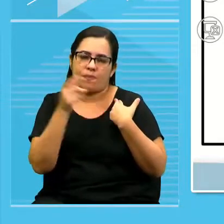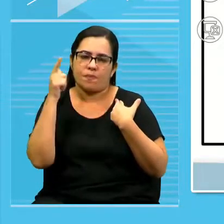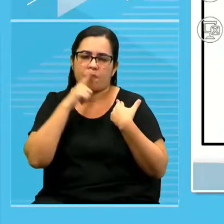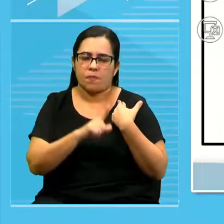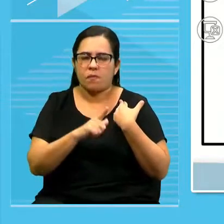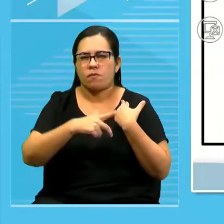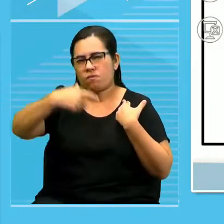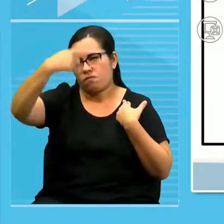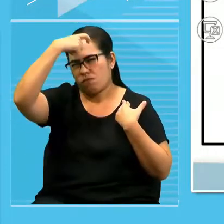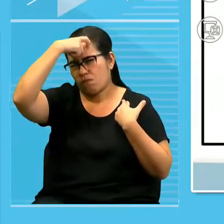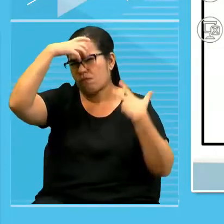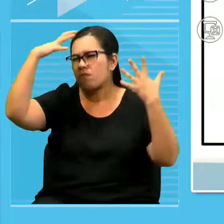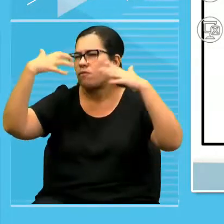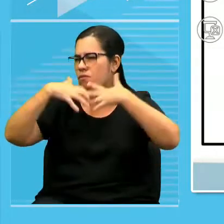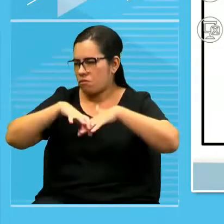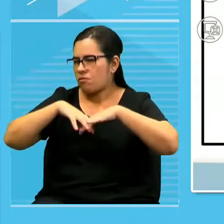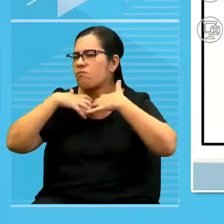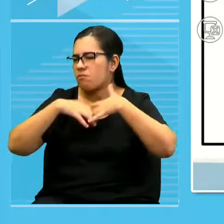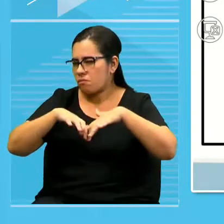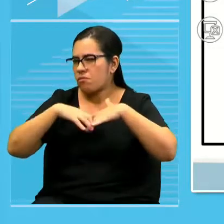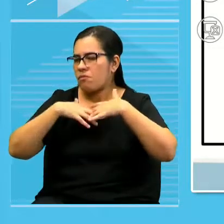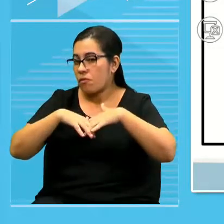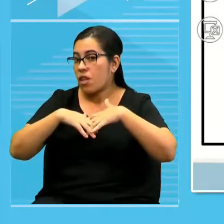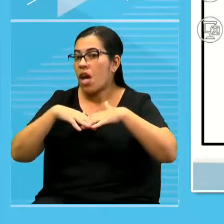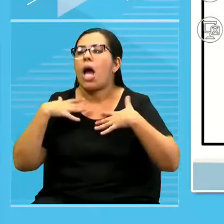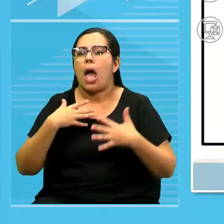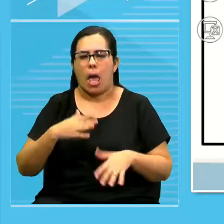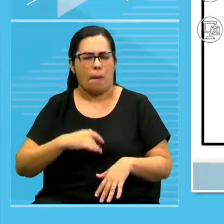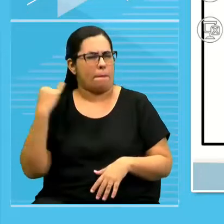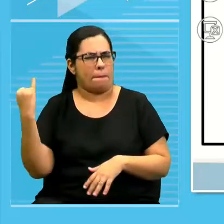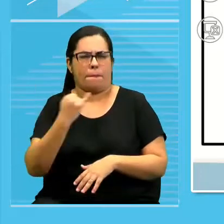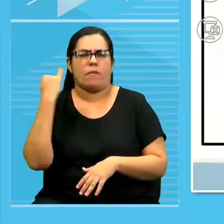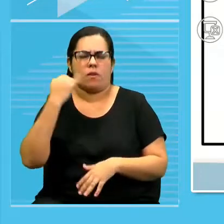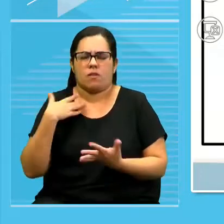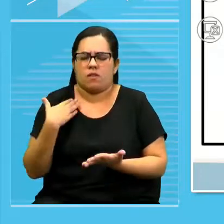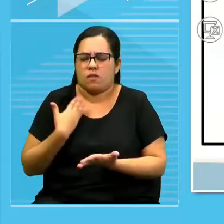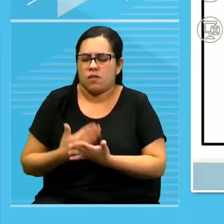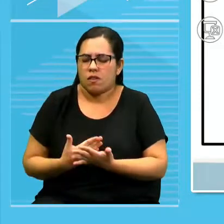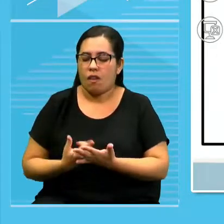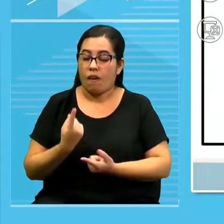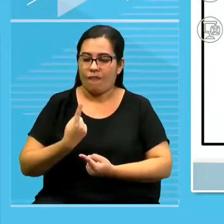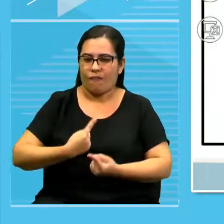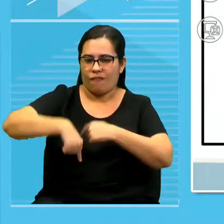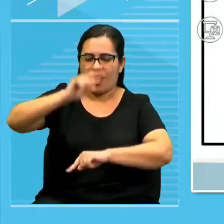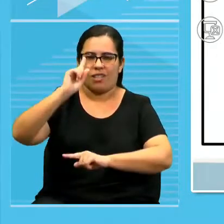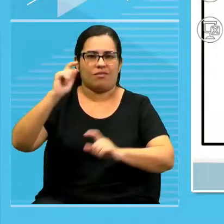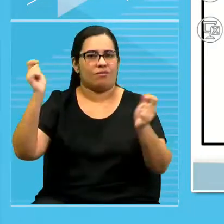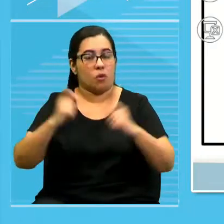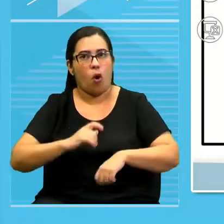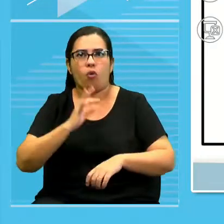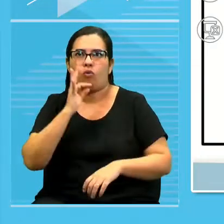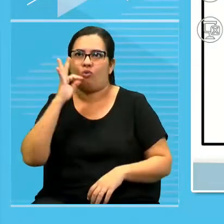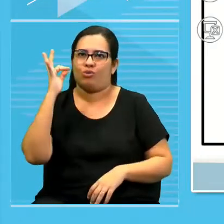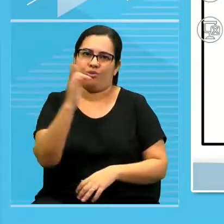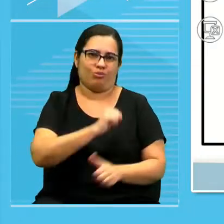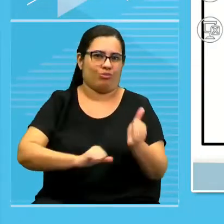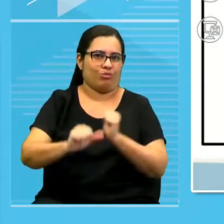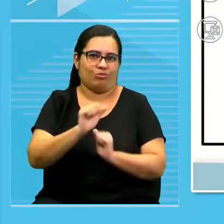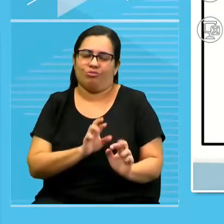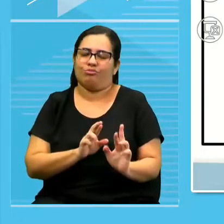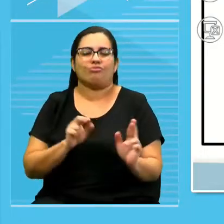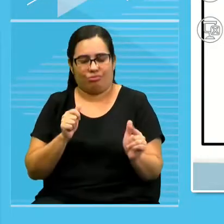consciência de você estar Considerando o que é importante para você e para o seu futuro certo